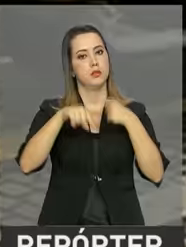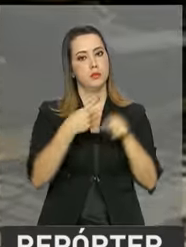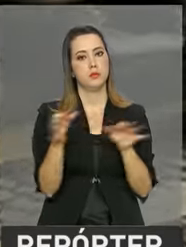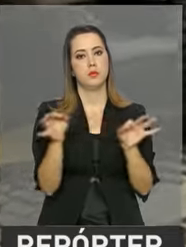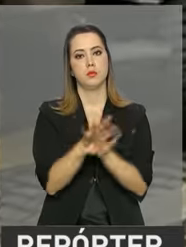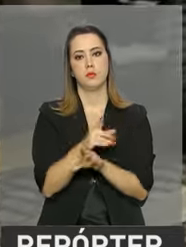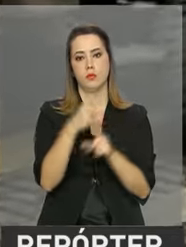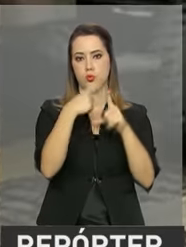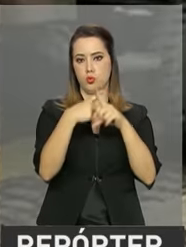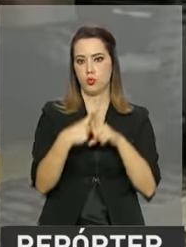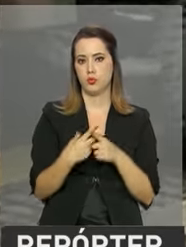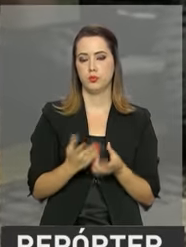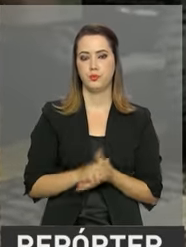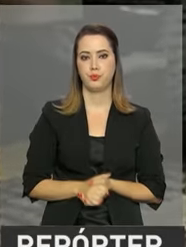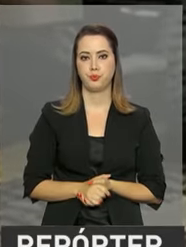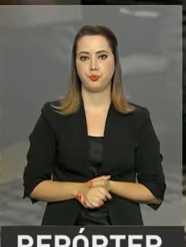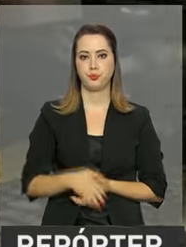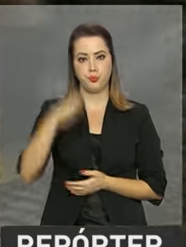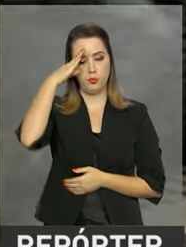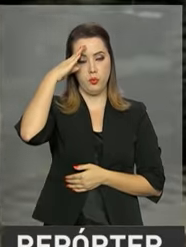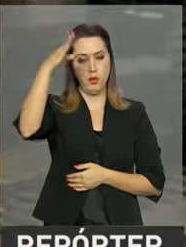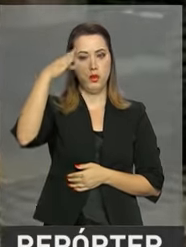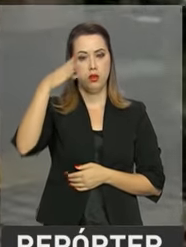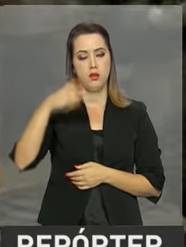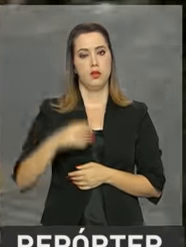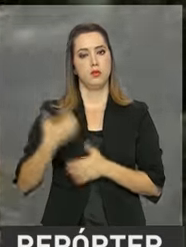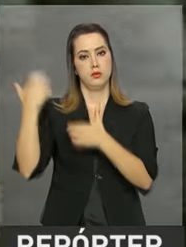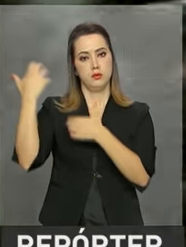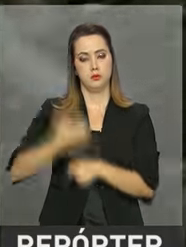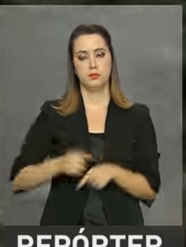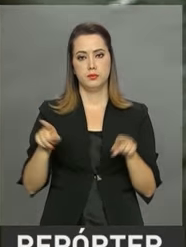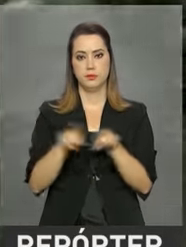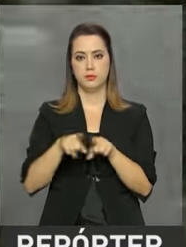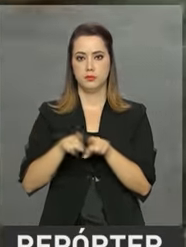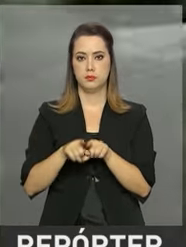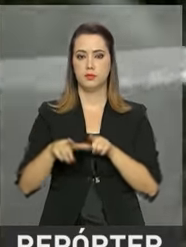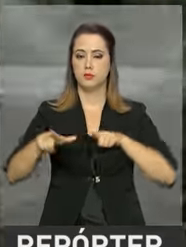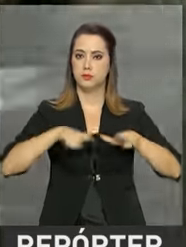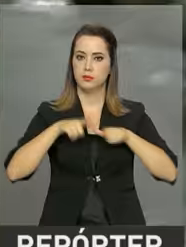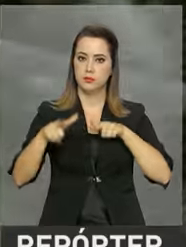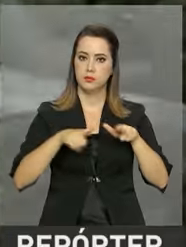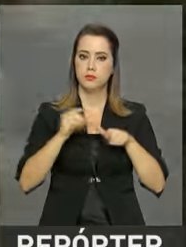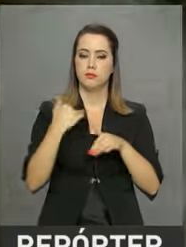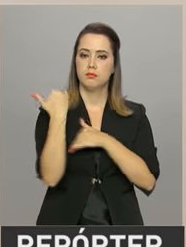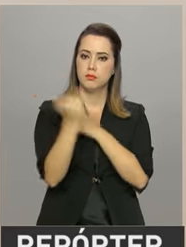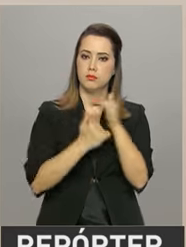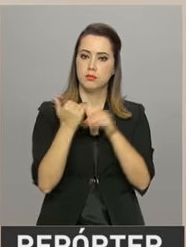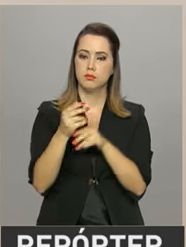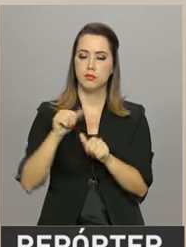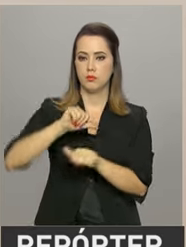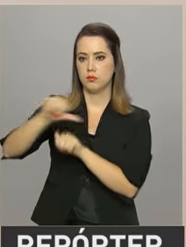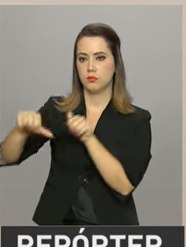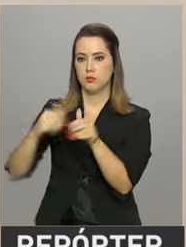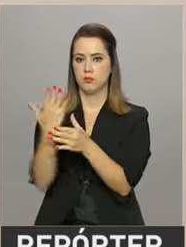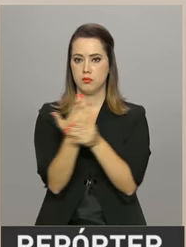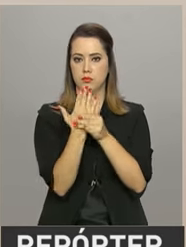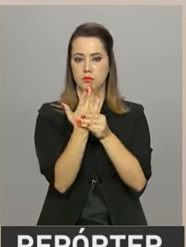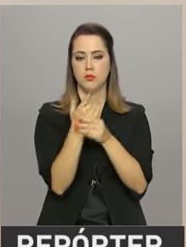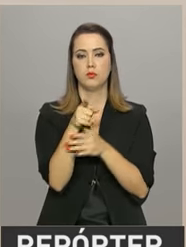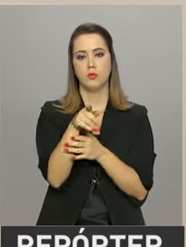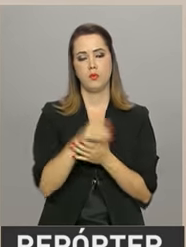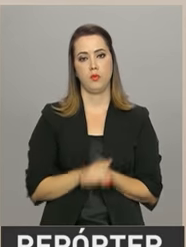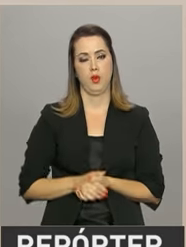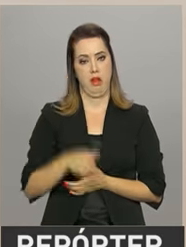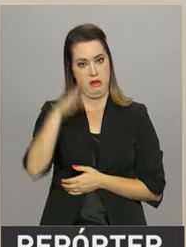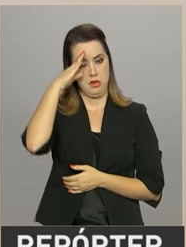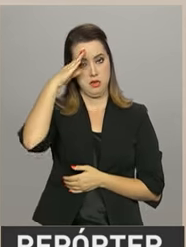Jogos. As Forças Armadas também estão atuando na segurança do revezamento da tocha paralímpica. As Forças Armadas também